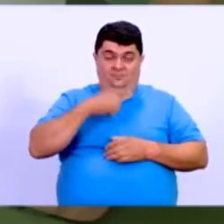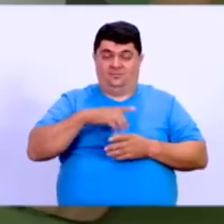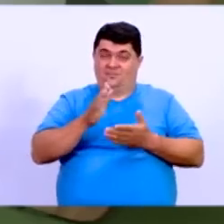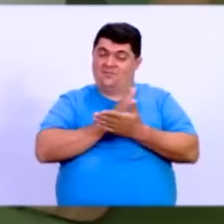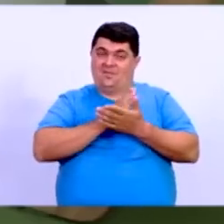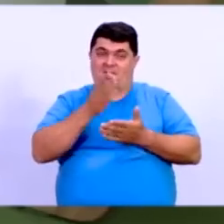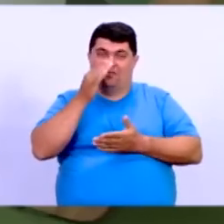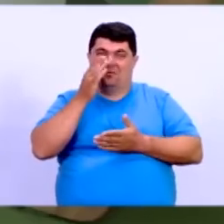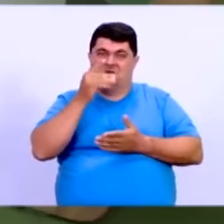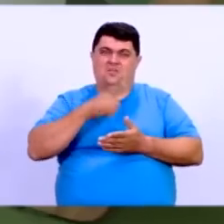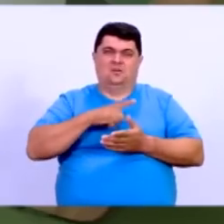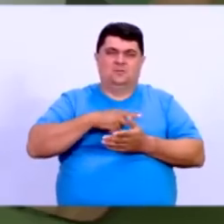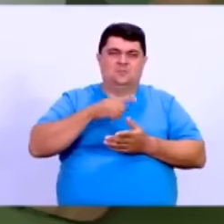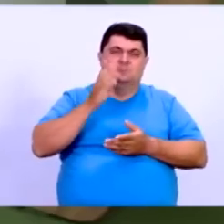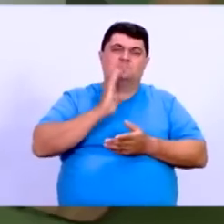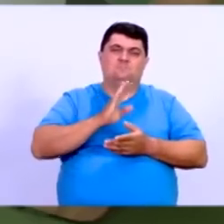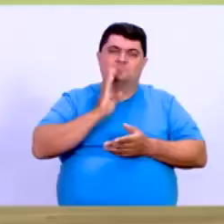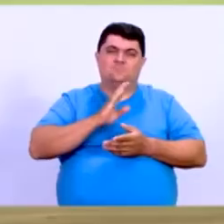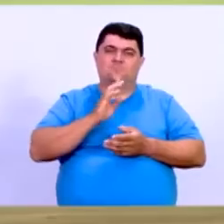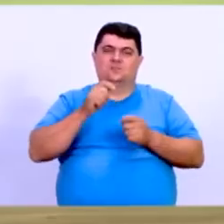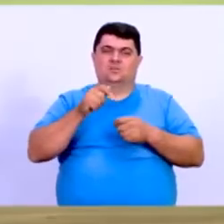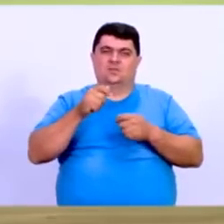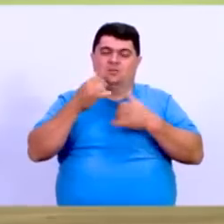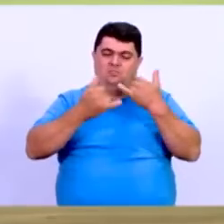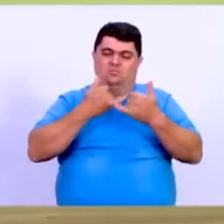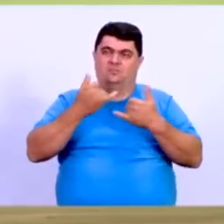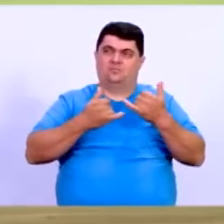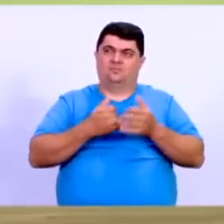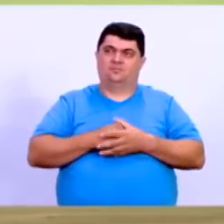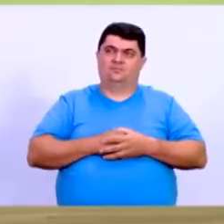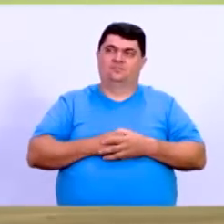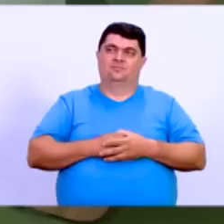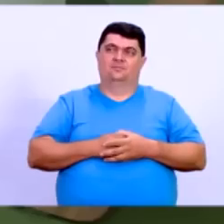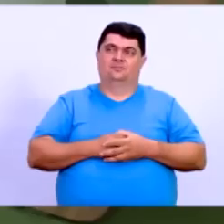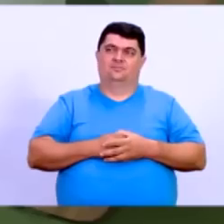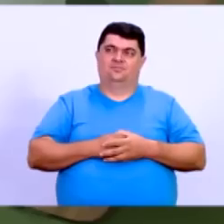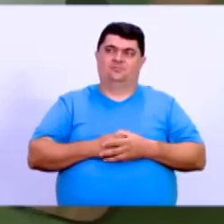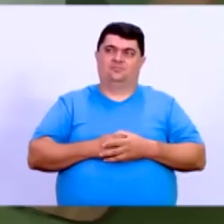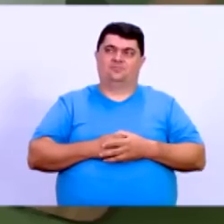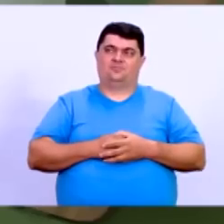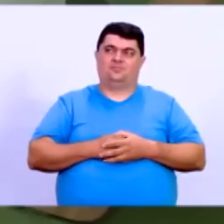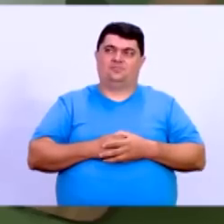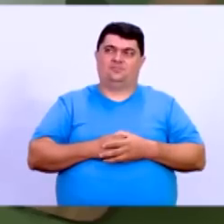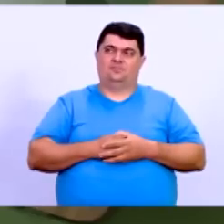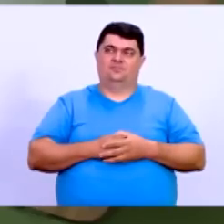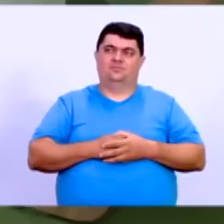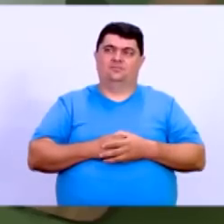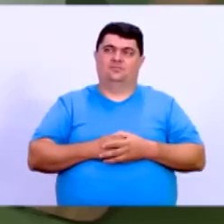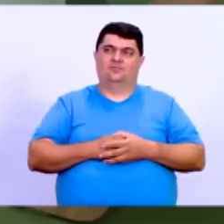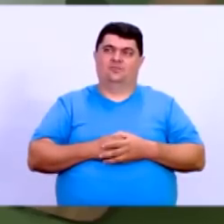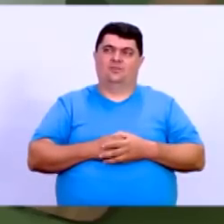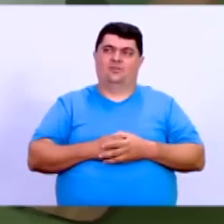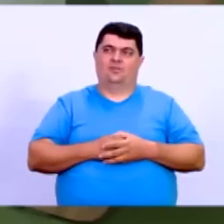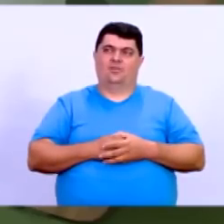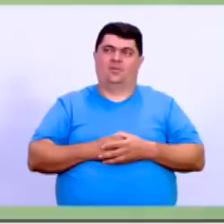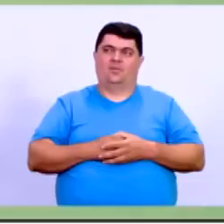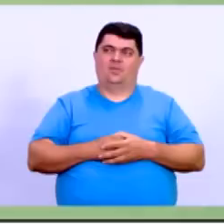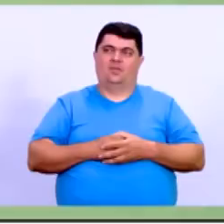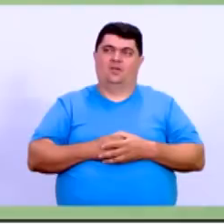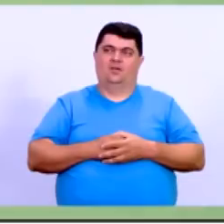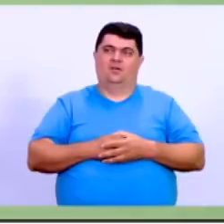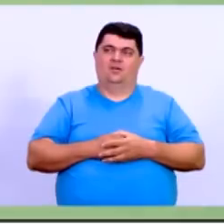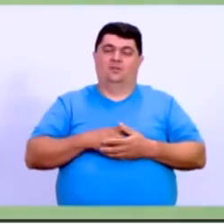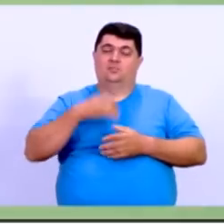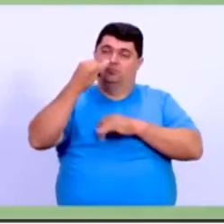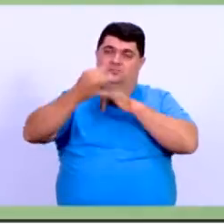professor, com relação a Tem isso. bastante coisa interessante para brincar aí. Pro É. bem, pessoal. Não vamos aprontar, não. Pro bem, né? Pro bem. Muito bem. Olha só, pessoal. Internet,